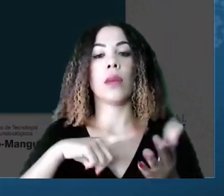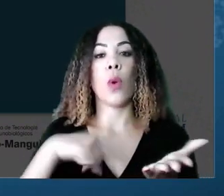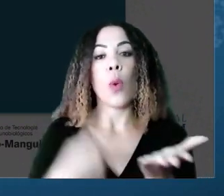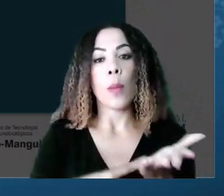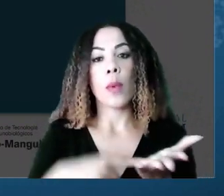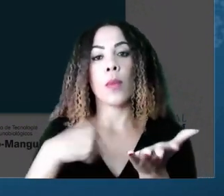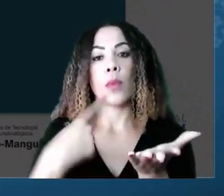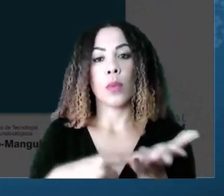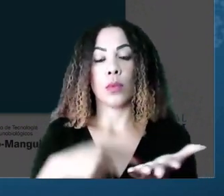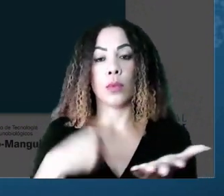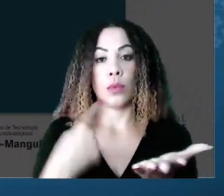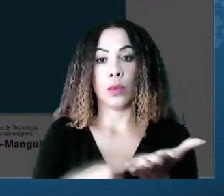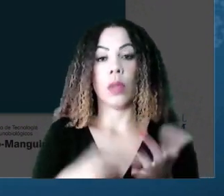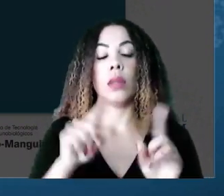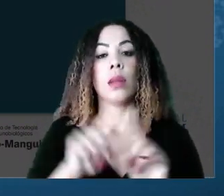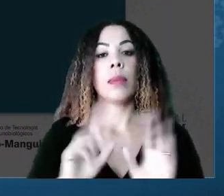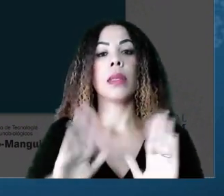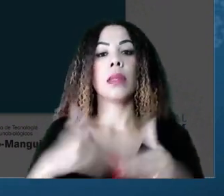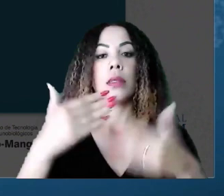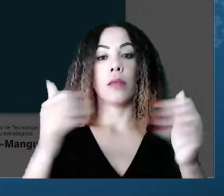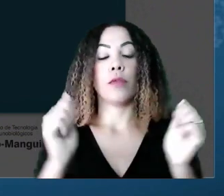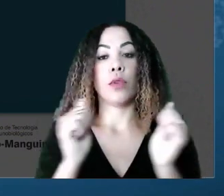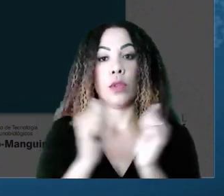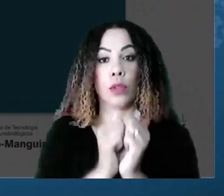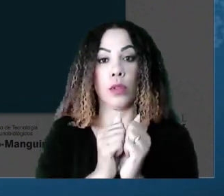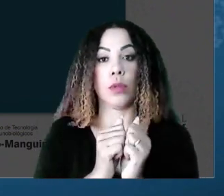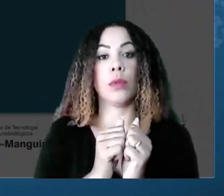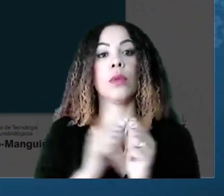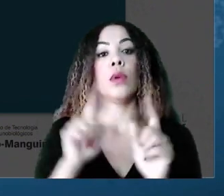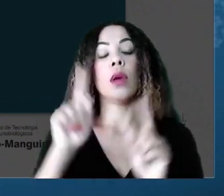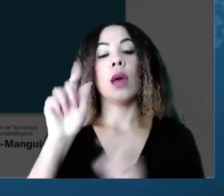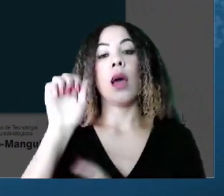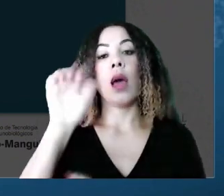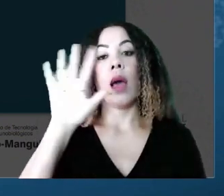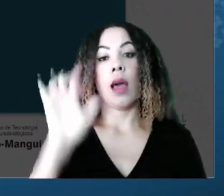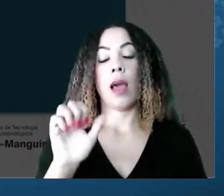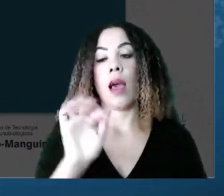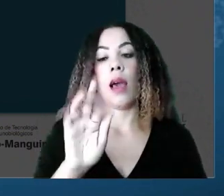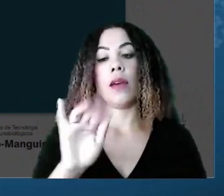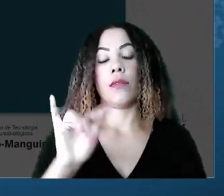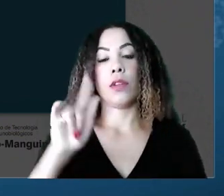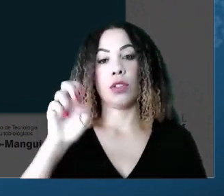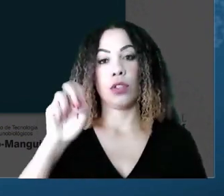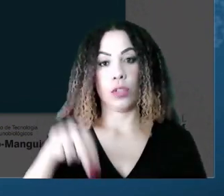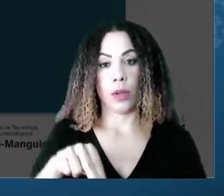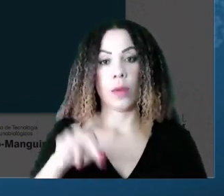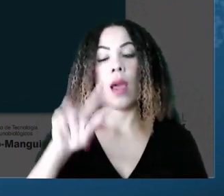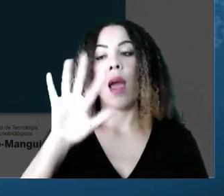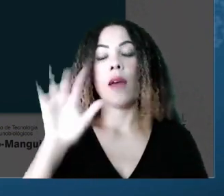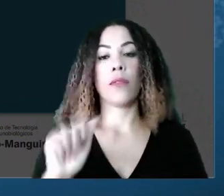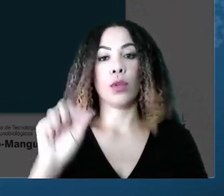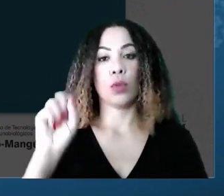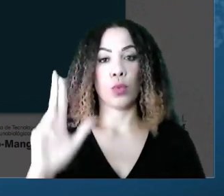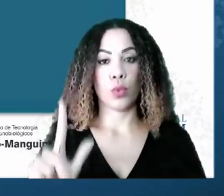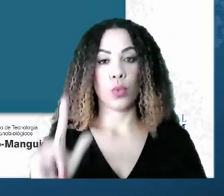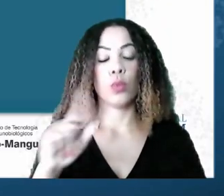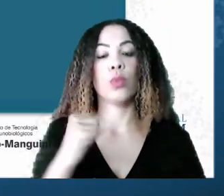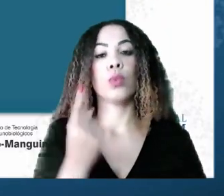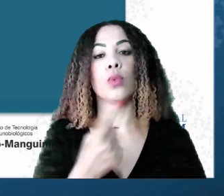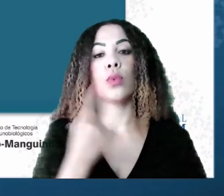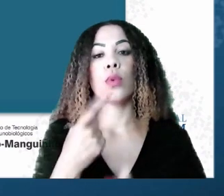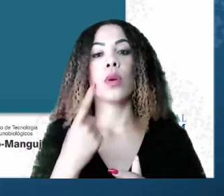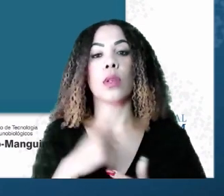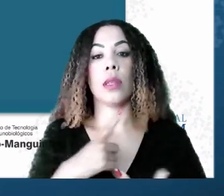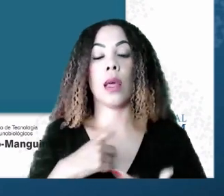desenvolvimentos conjuntos com a Afrigen, na África do Sul. Nós estamos prestes